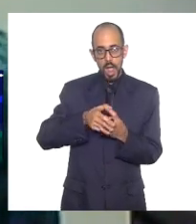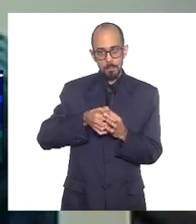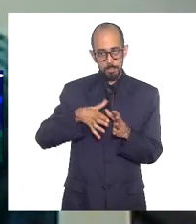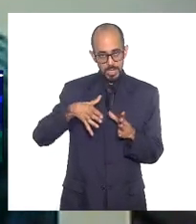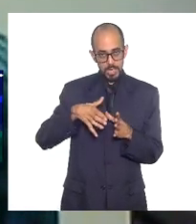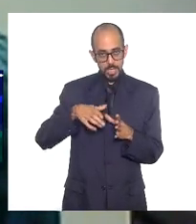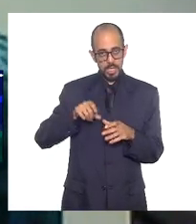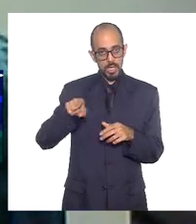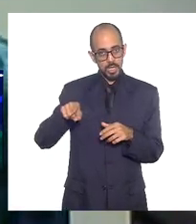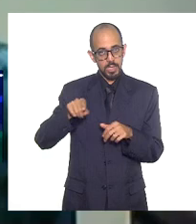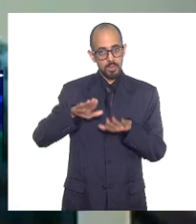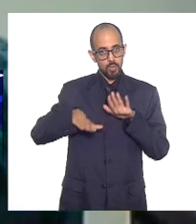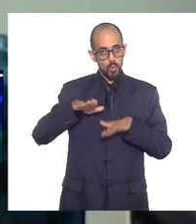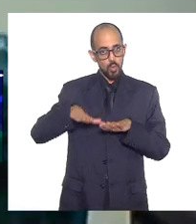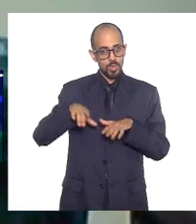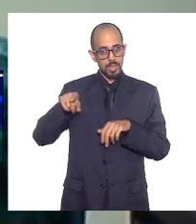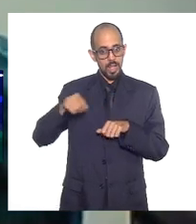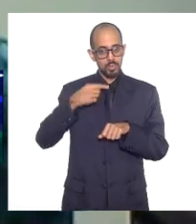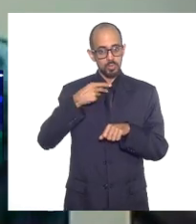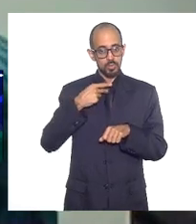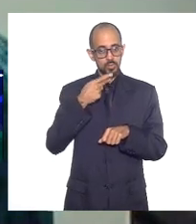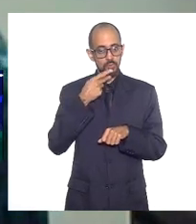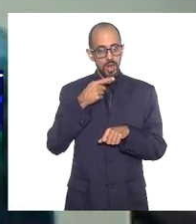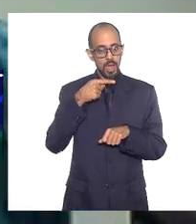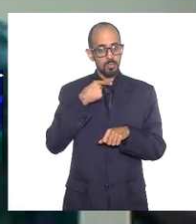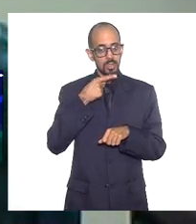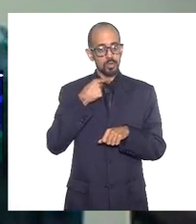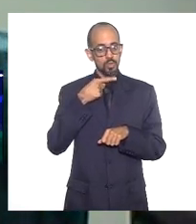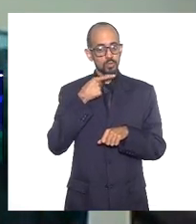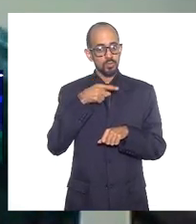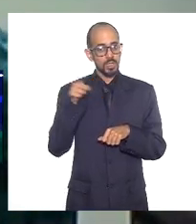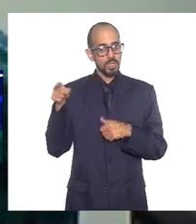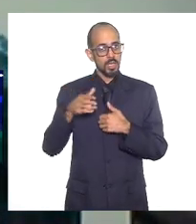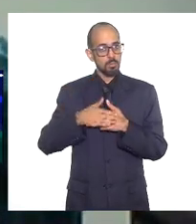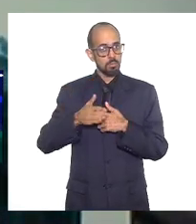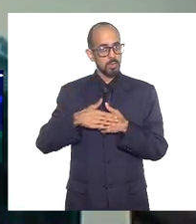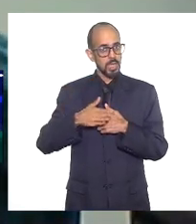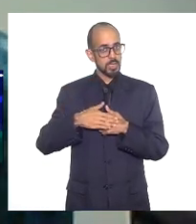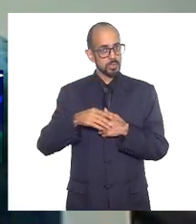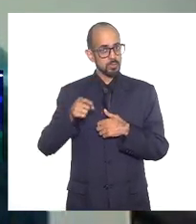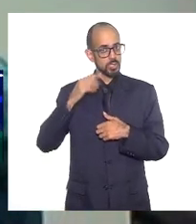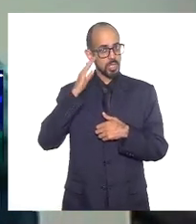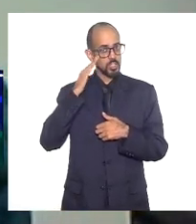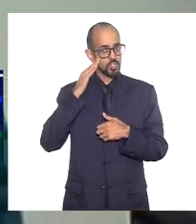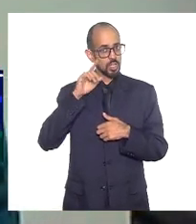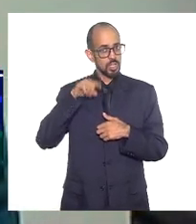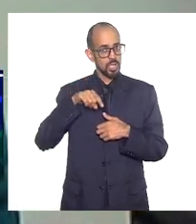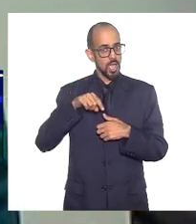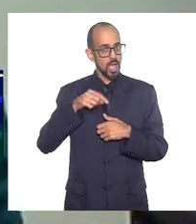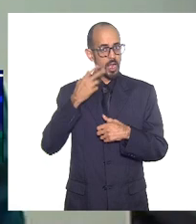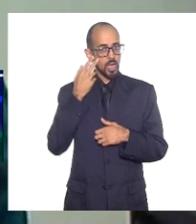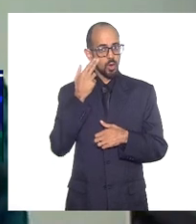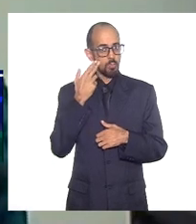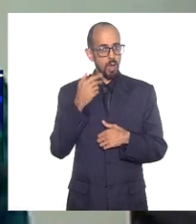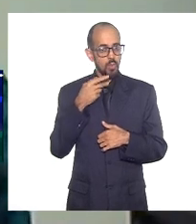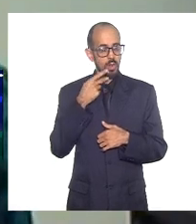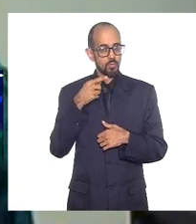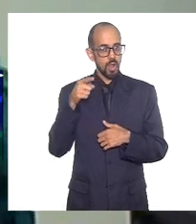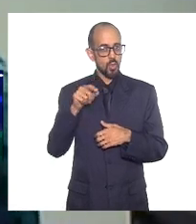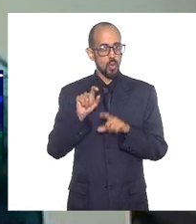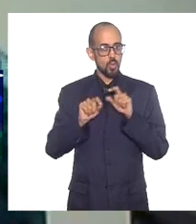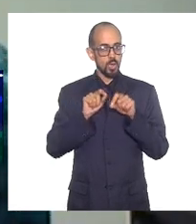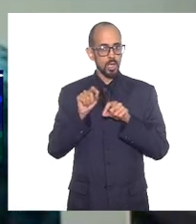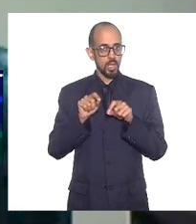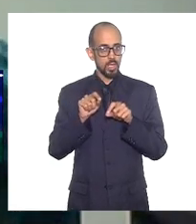cuidado de apresentar uma dúvida que ele considerava razoável. Ou seja, ele disse